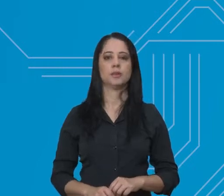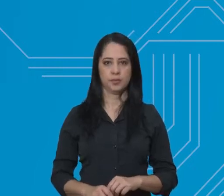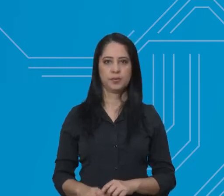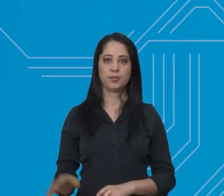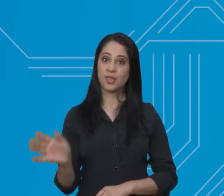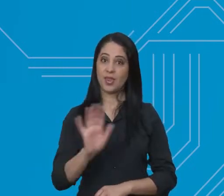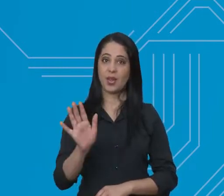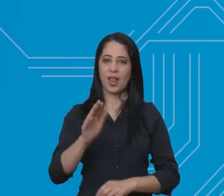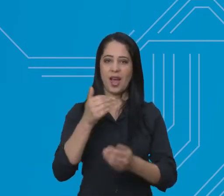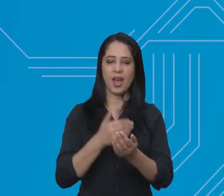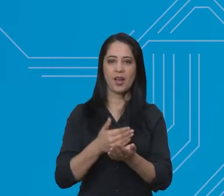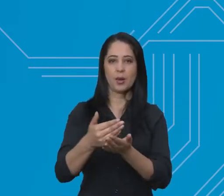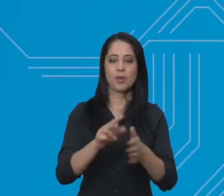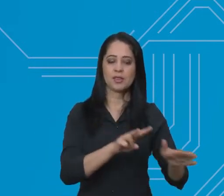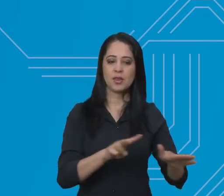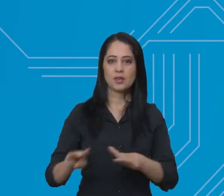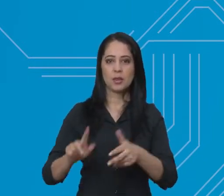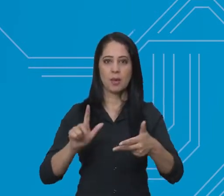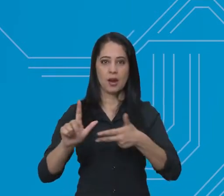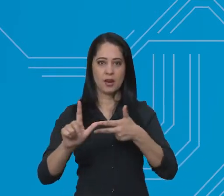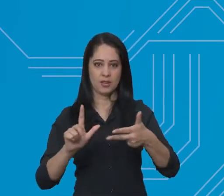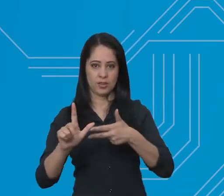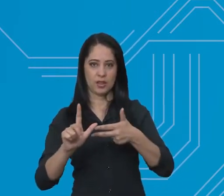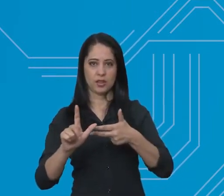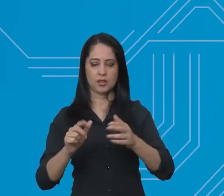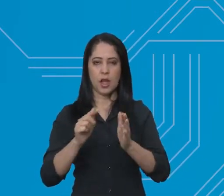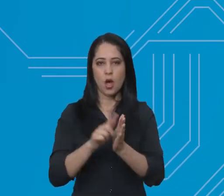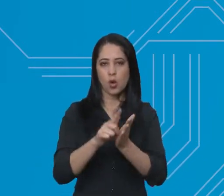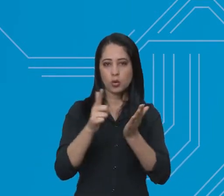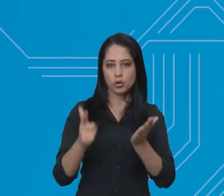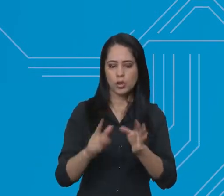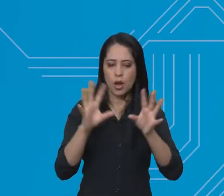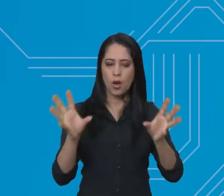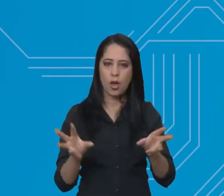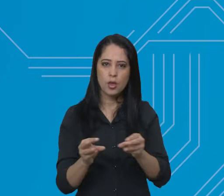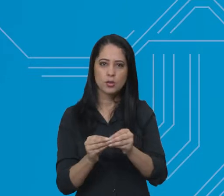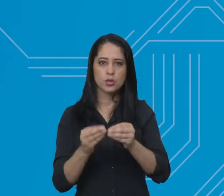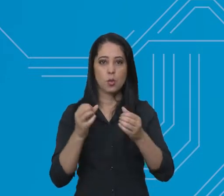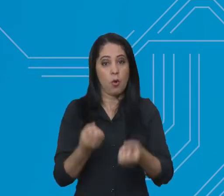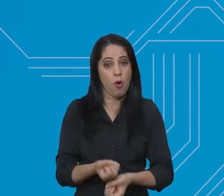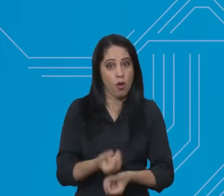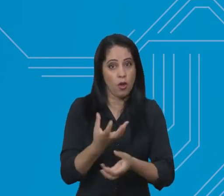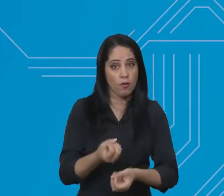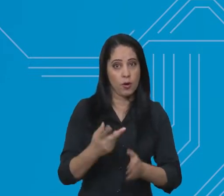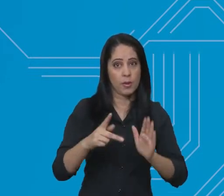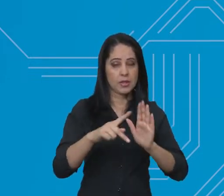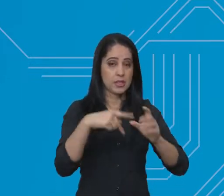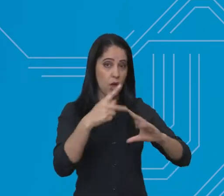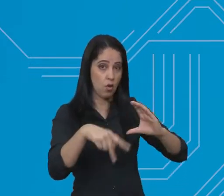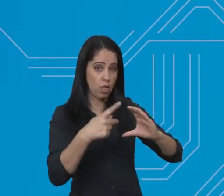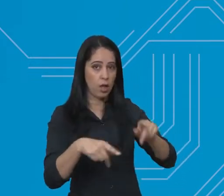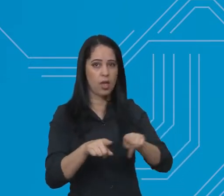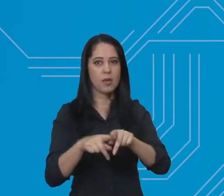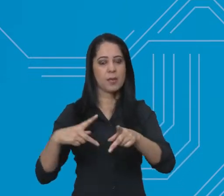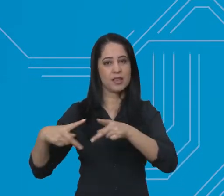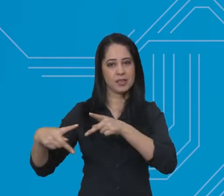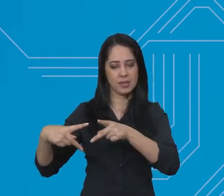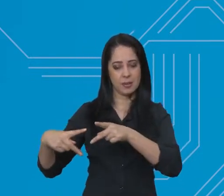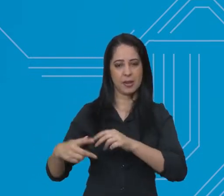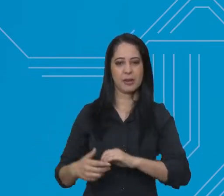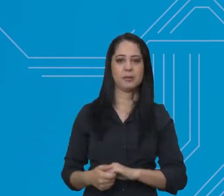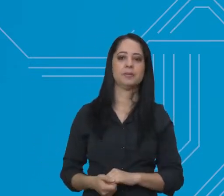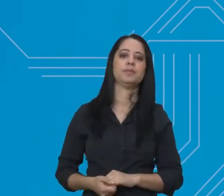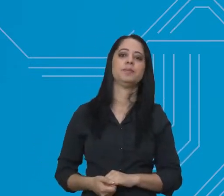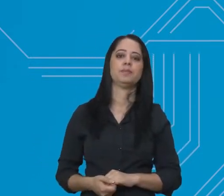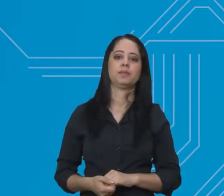Olá, está no ar o Semana Legislativa, nosso telejornal com um resumo das notícias que marcaram a semana na Câmara e na nossa